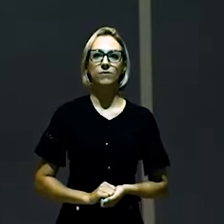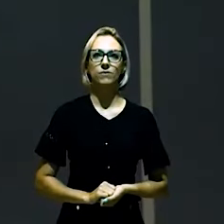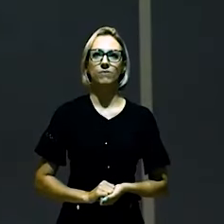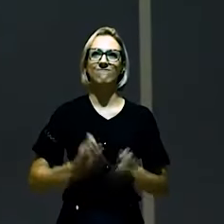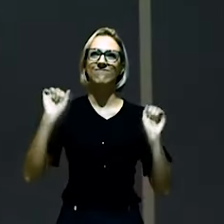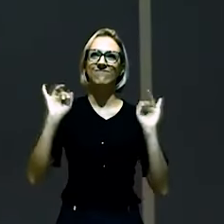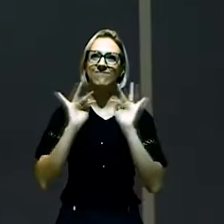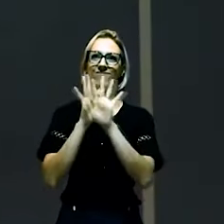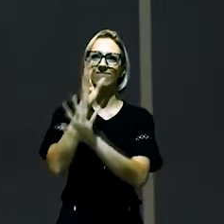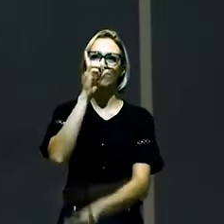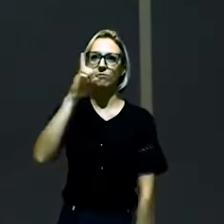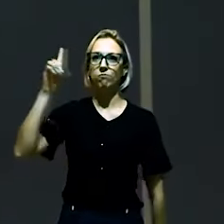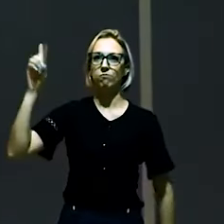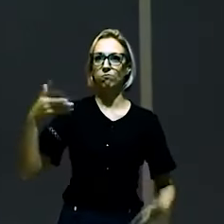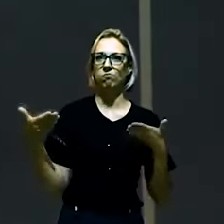Glória a Deus. Vamos meditar.